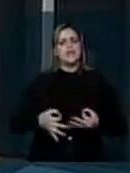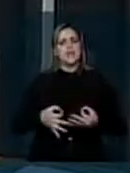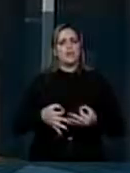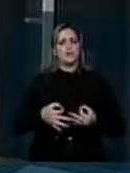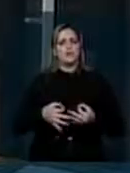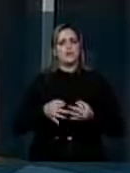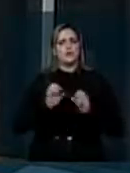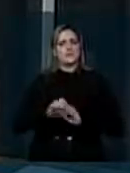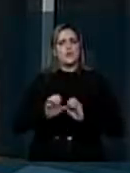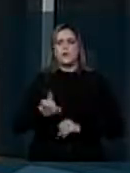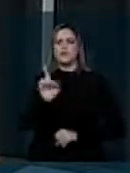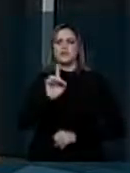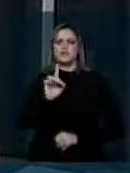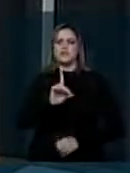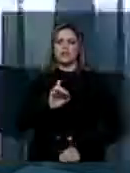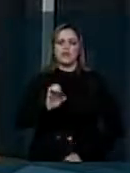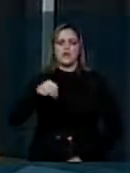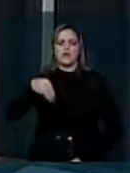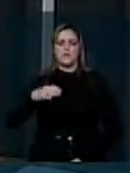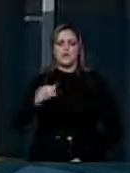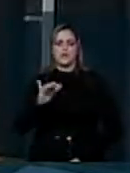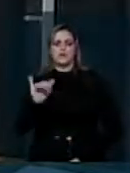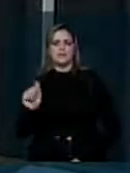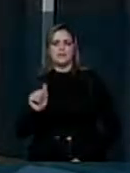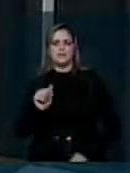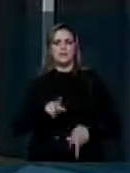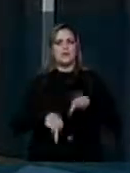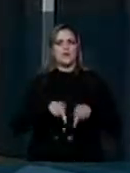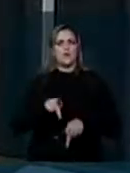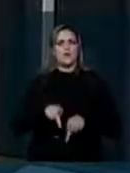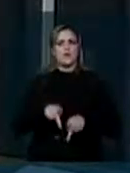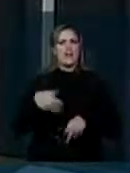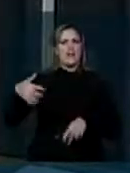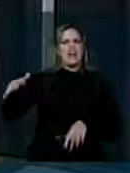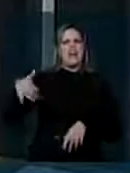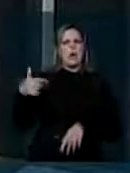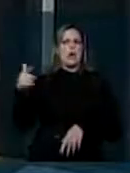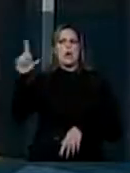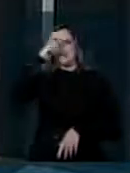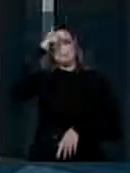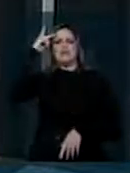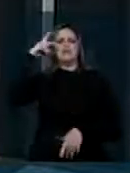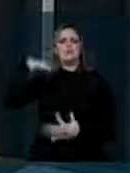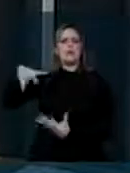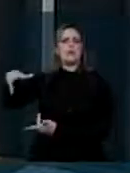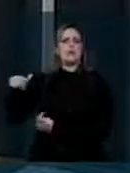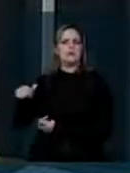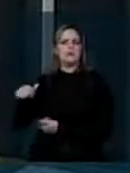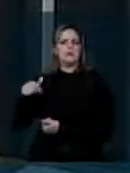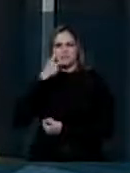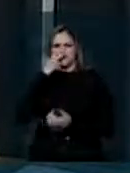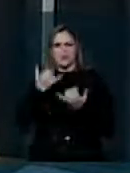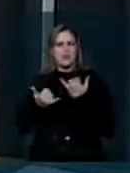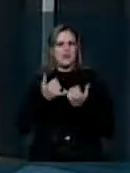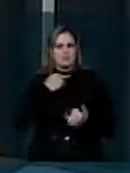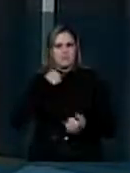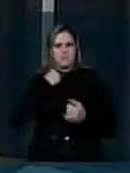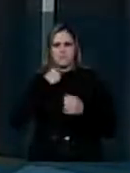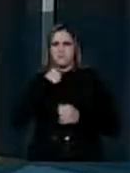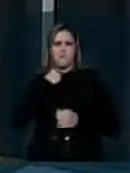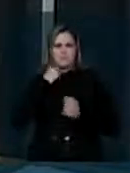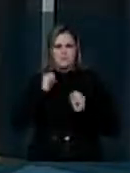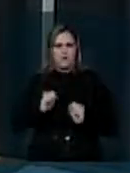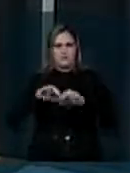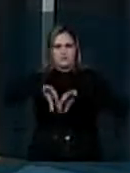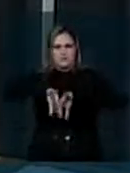conta que isto pertence ao mundo laico, vamos dizer, afastado, como se a gente pudesse separar a vida da